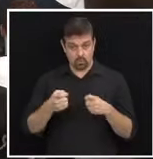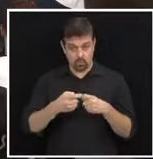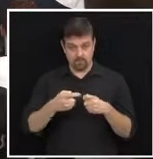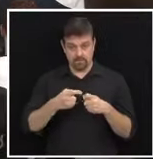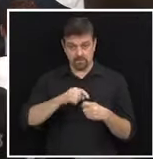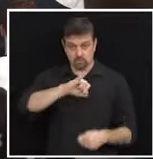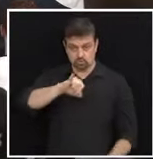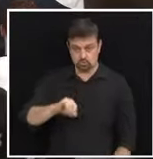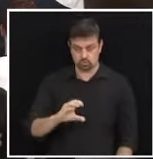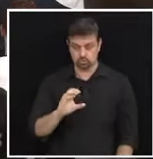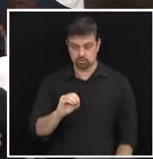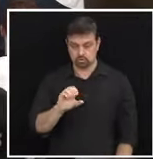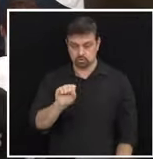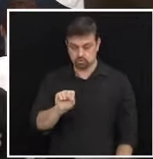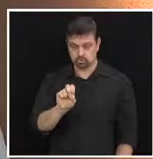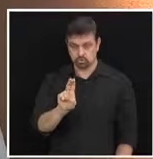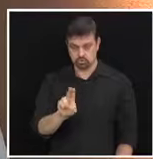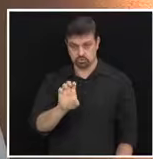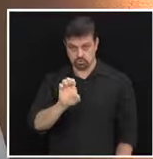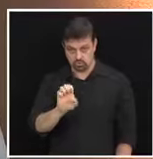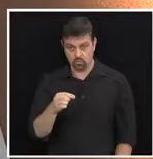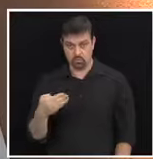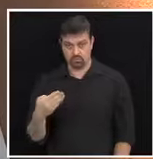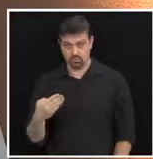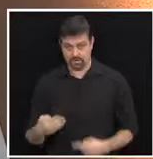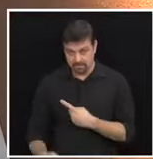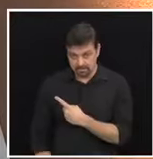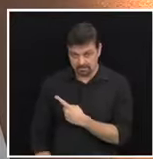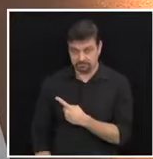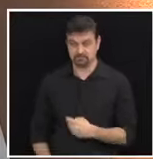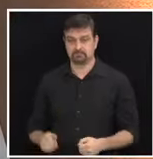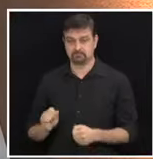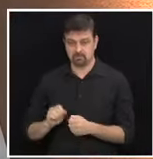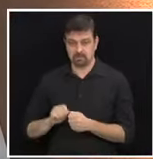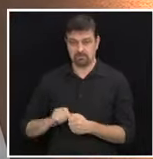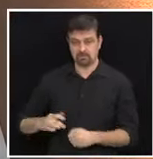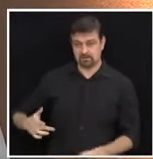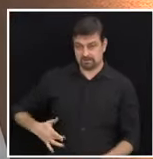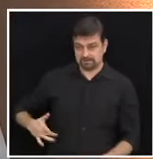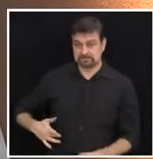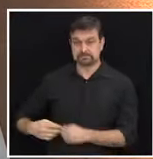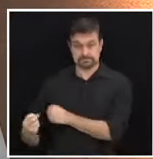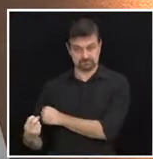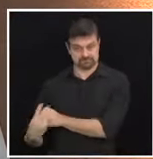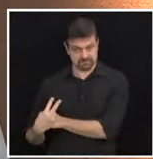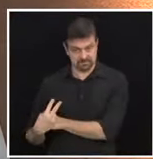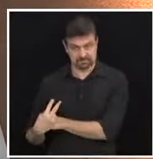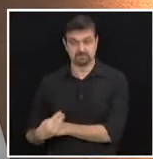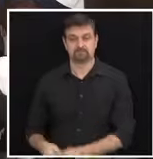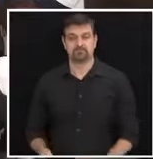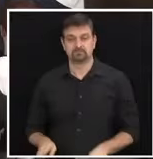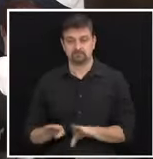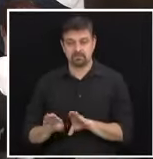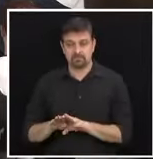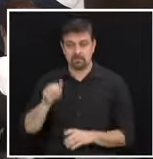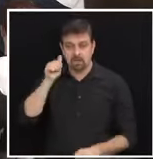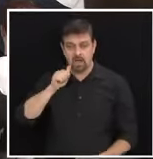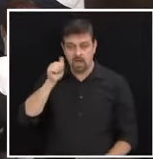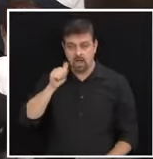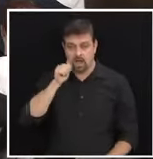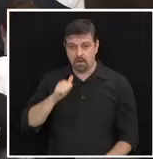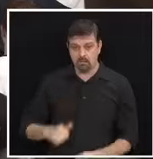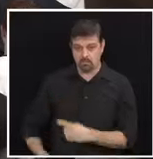infectologista e coordenador do Programa Municipal de DST-AIDS e Hepatites Virais em Campinas. E também a Liliana